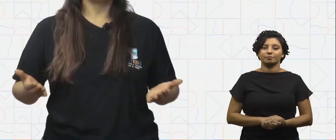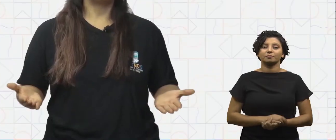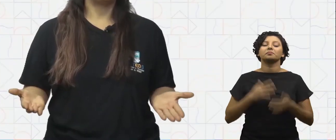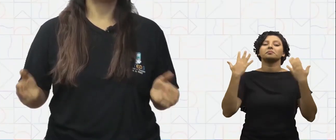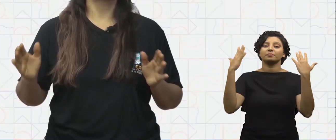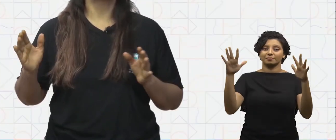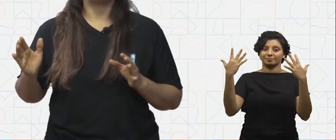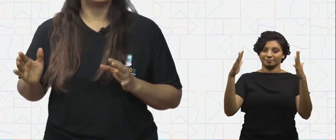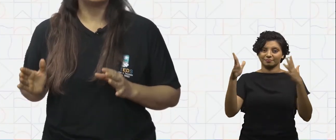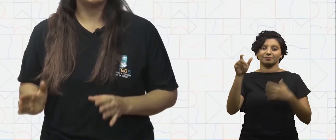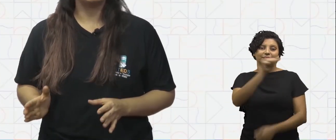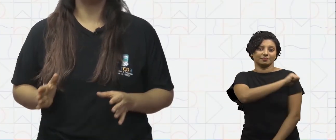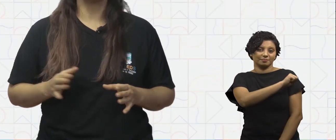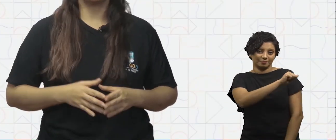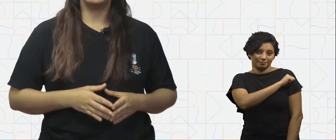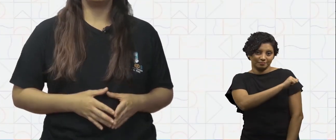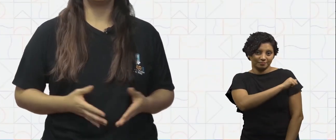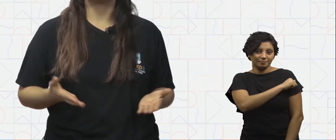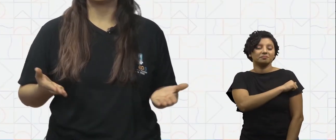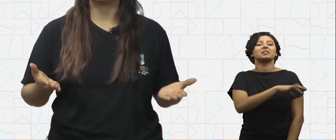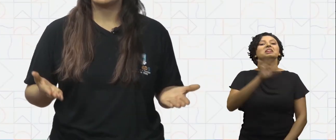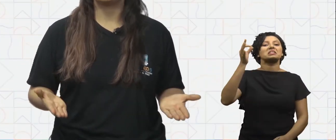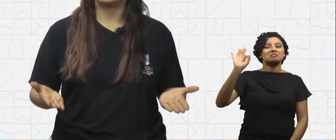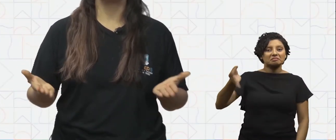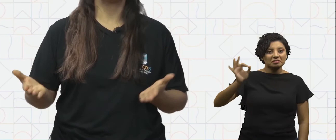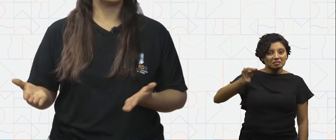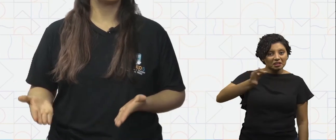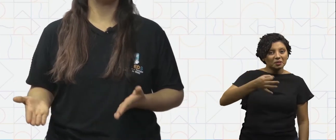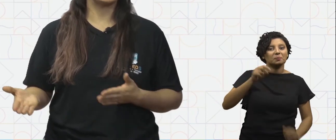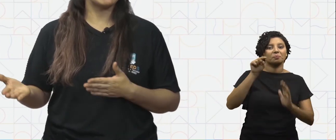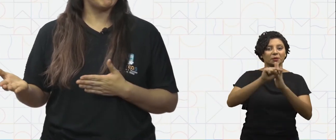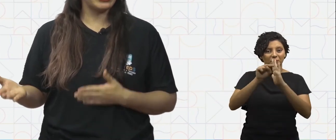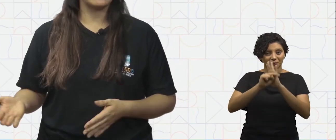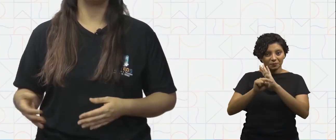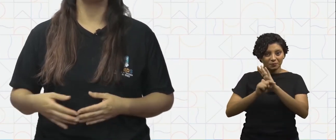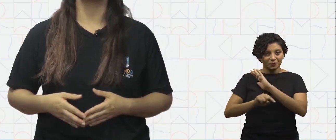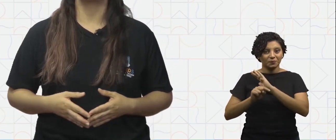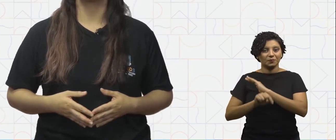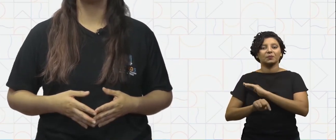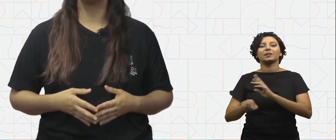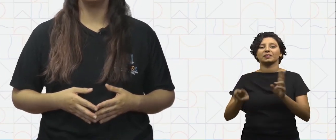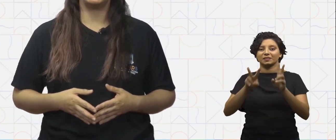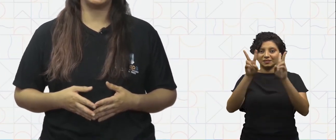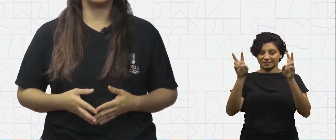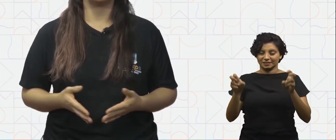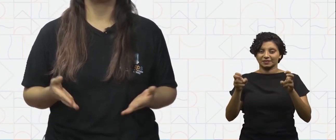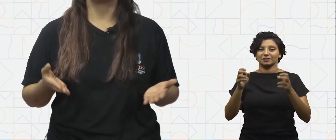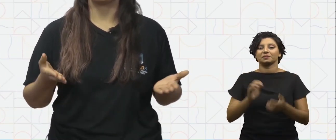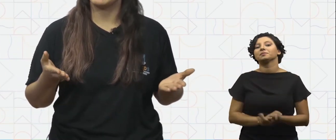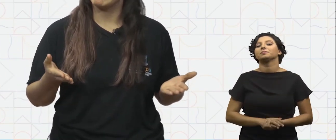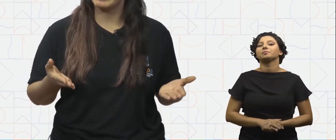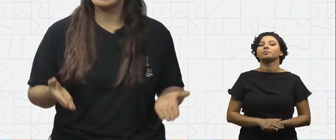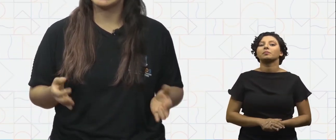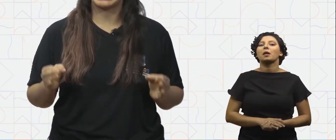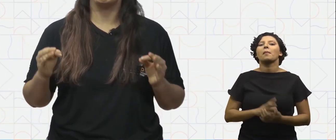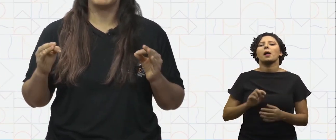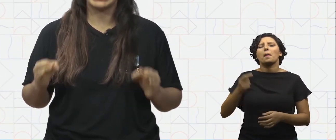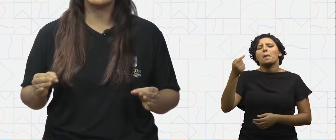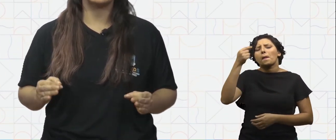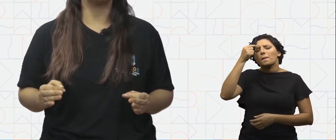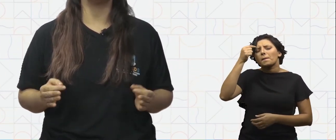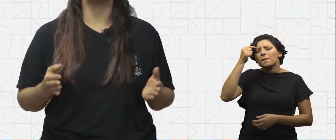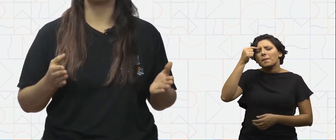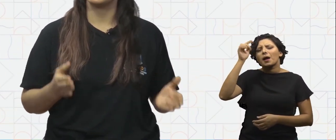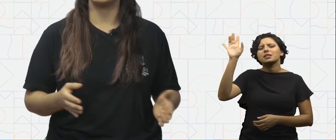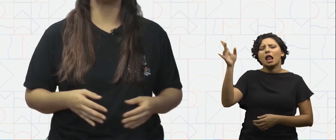aventura. Parabéns, aluno e aluna, que acertaram as questões referentes ao assunto de hoje. E para fixar